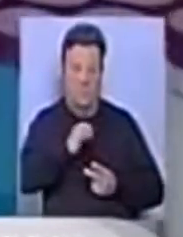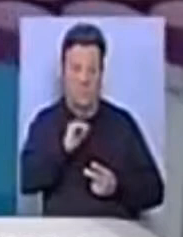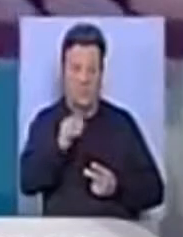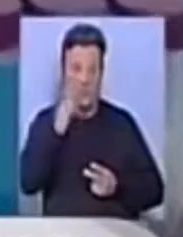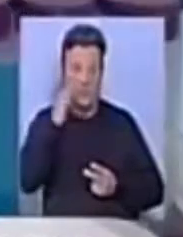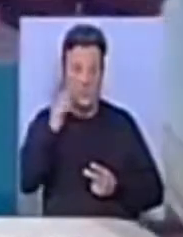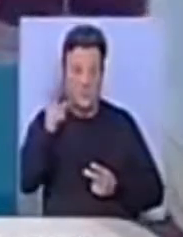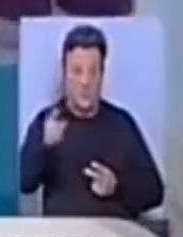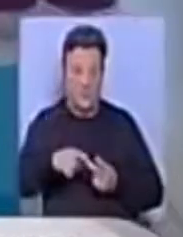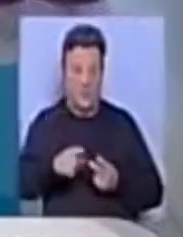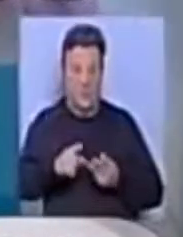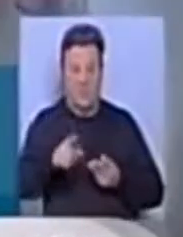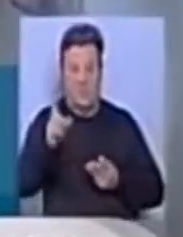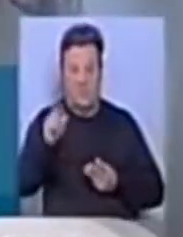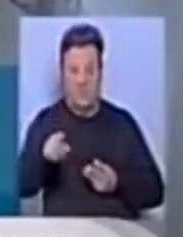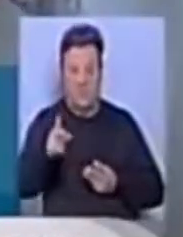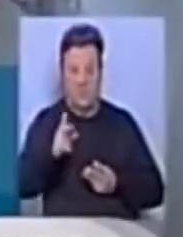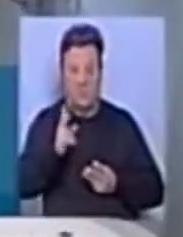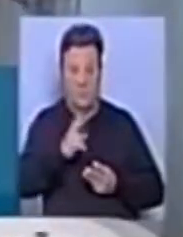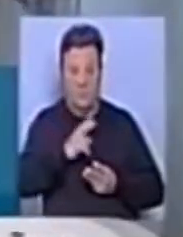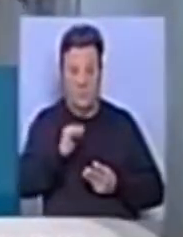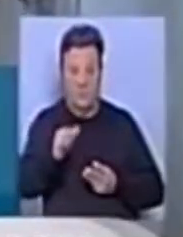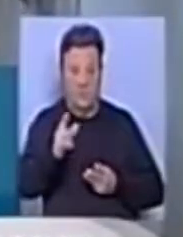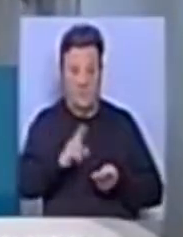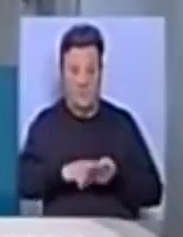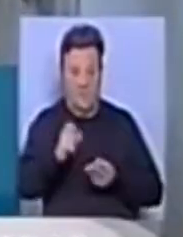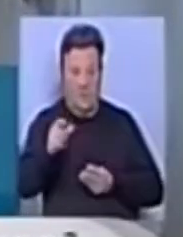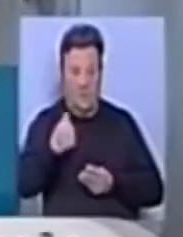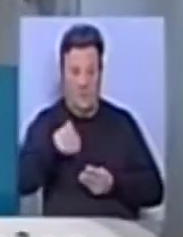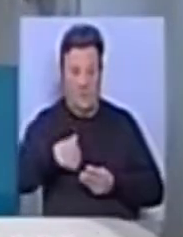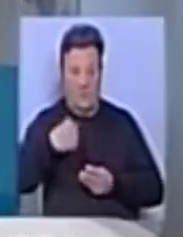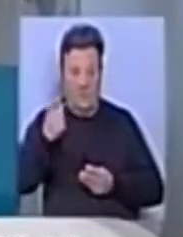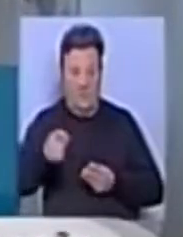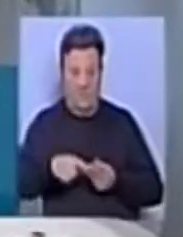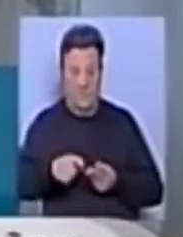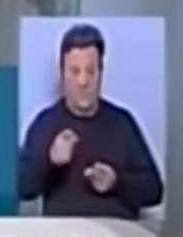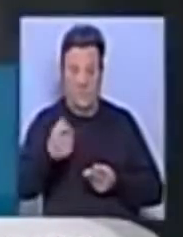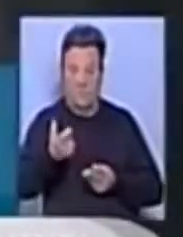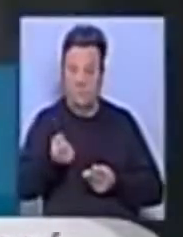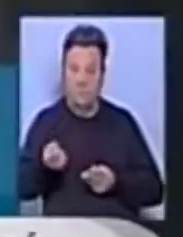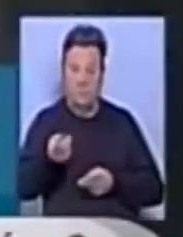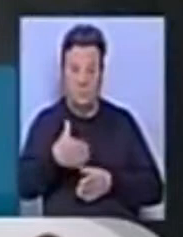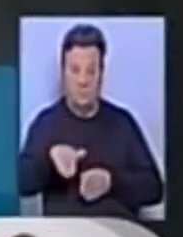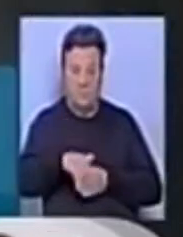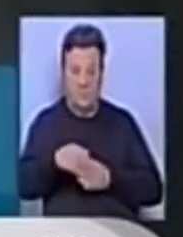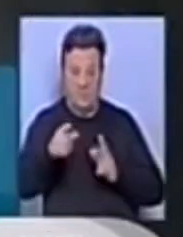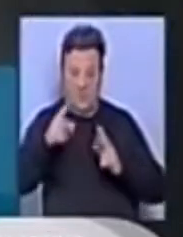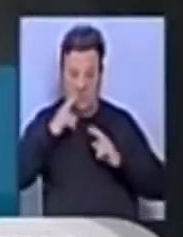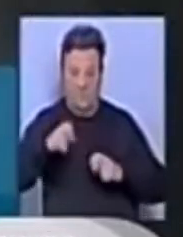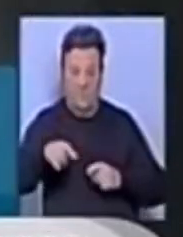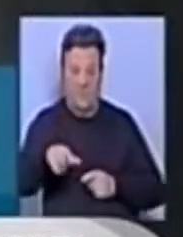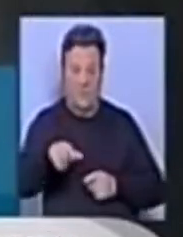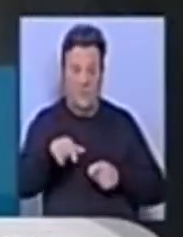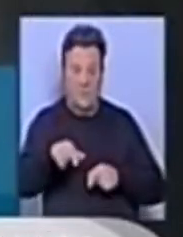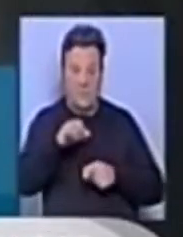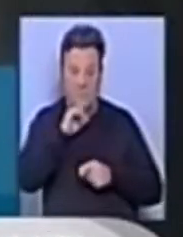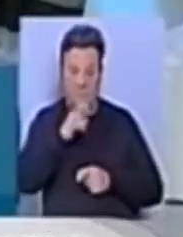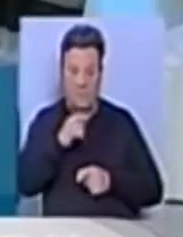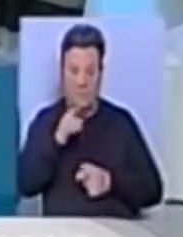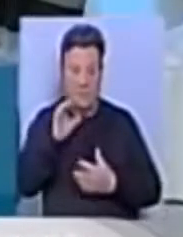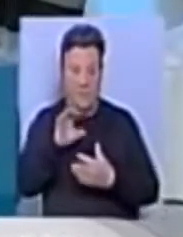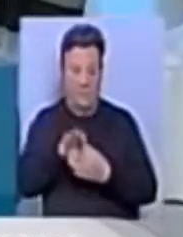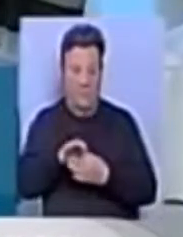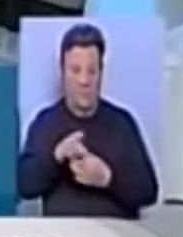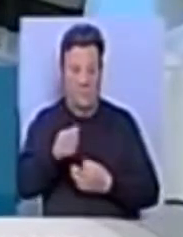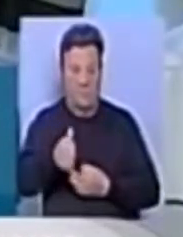suíça e também de uma universidade da américa do caneira participaram nesta investigação que permite aplicar